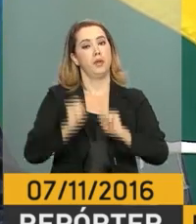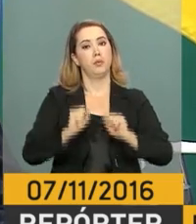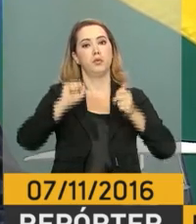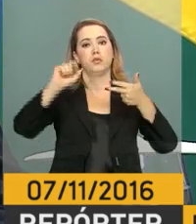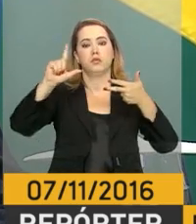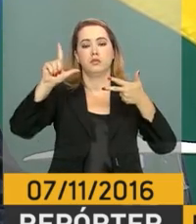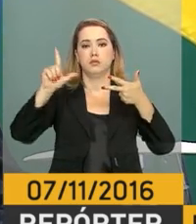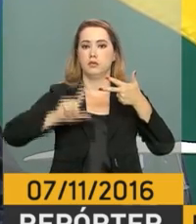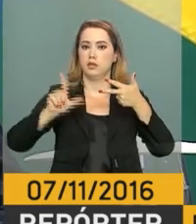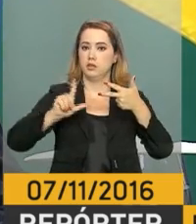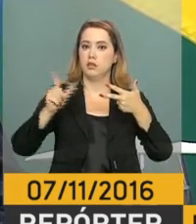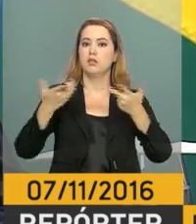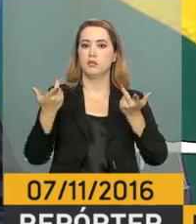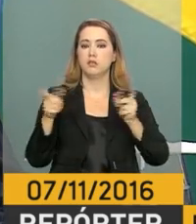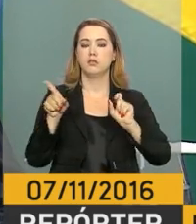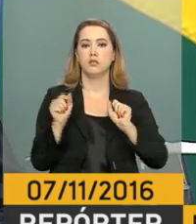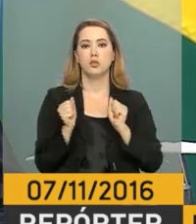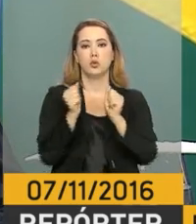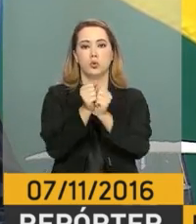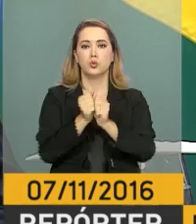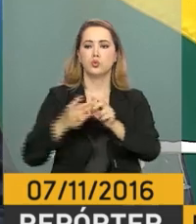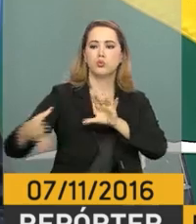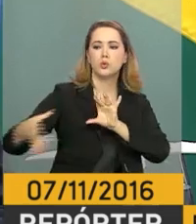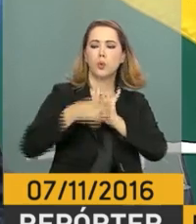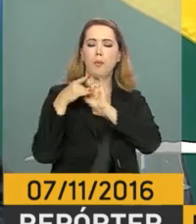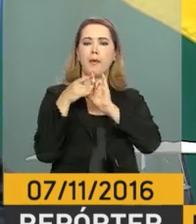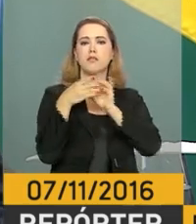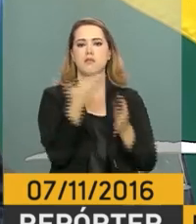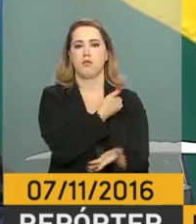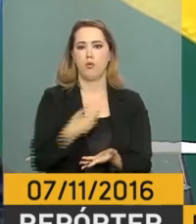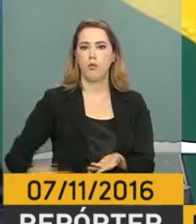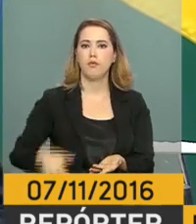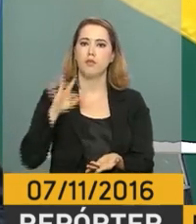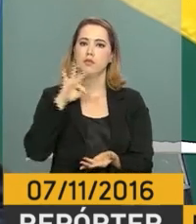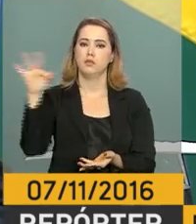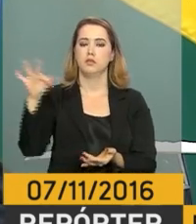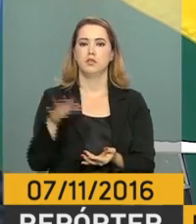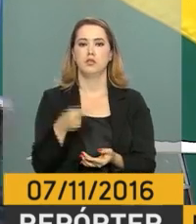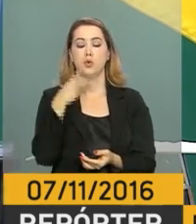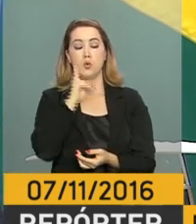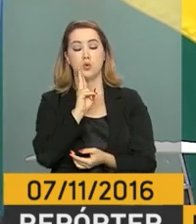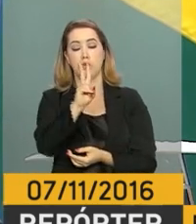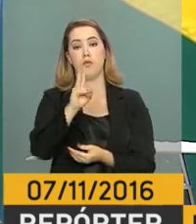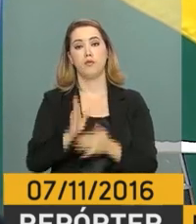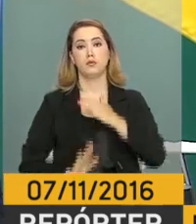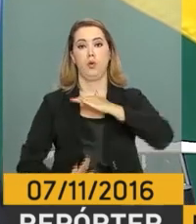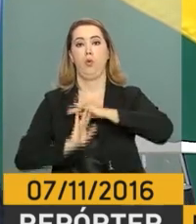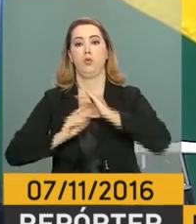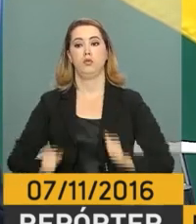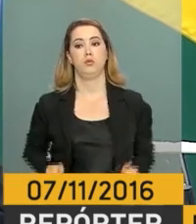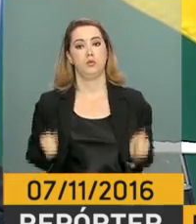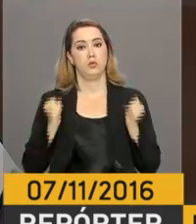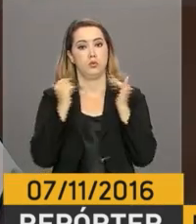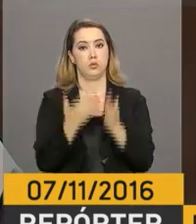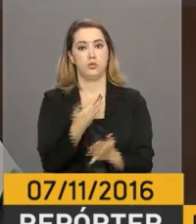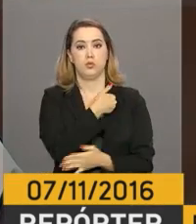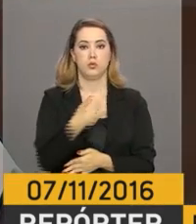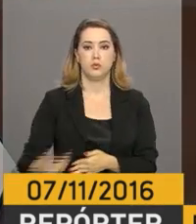Numa colaboração muito grande do Legislativo com o Executivo. Basta verificar o teto dos gastos públicos, não é? Que foi